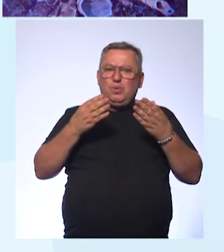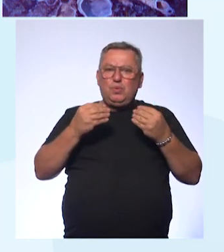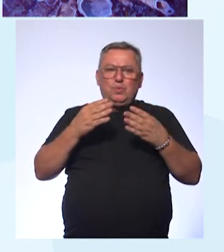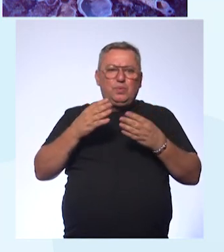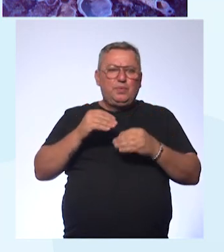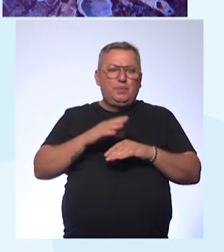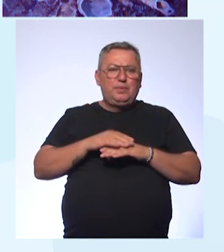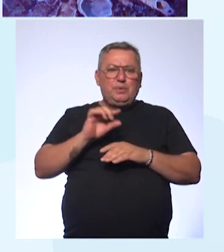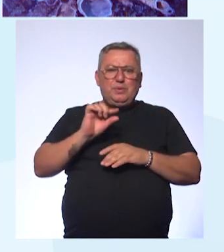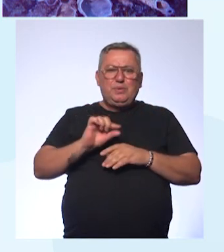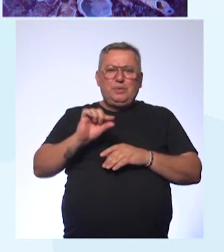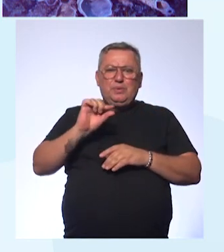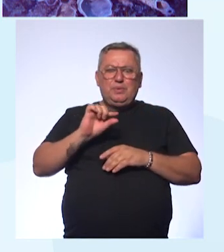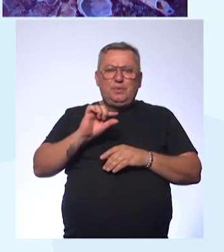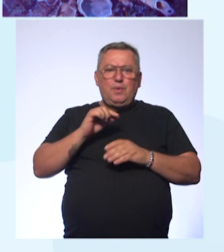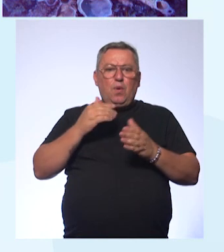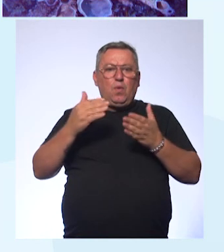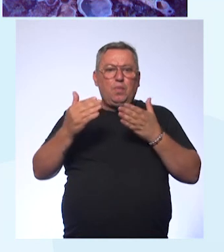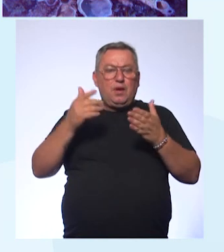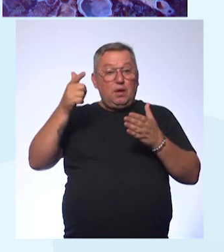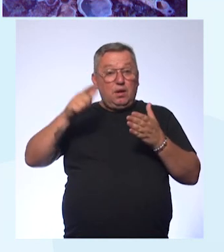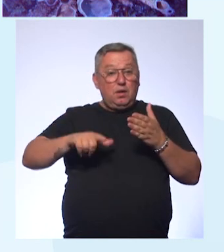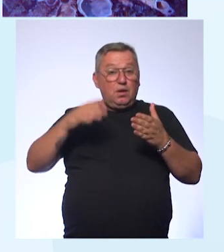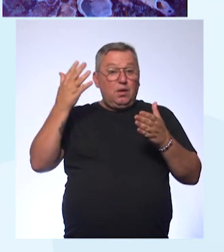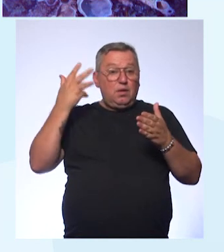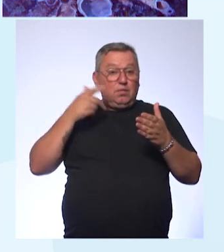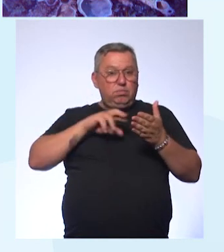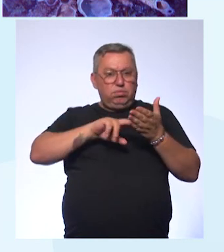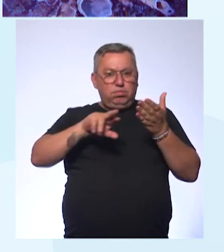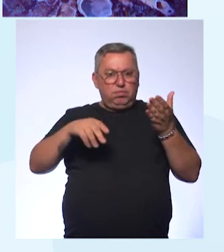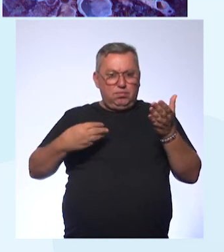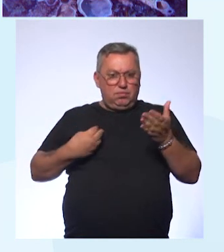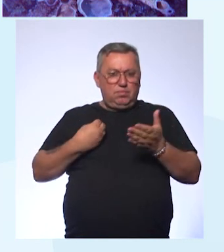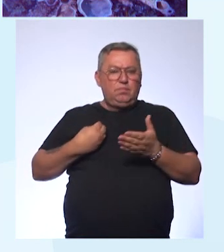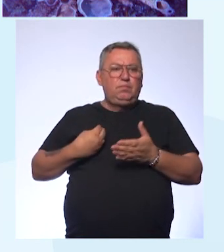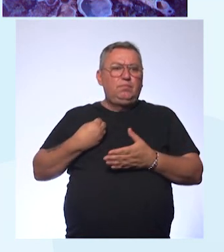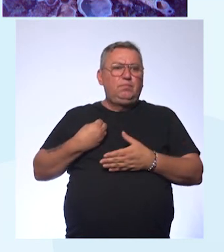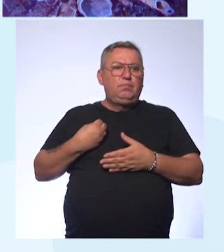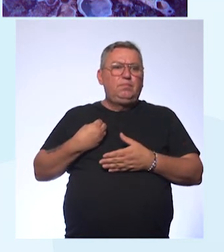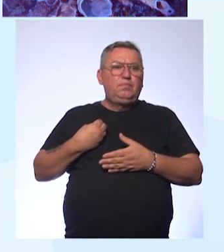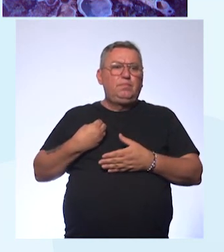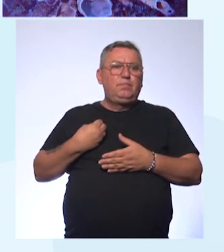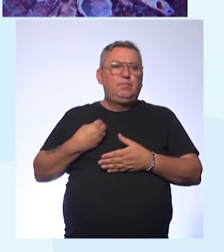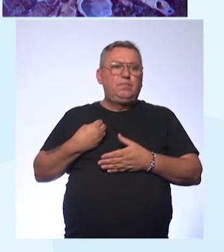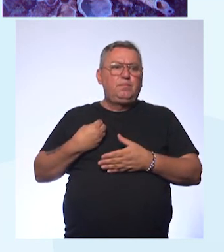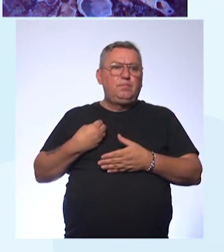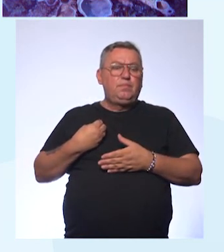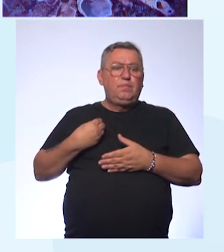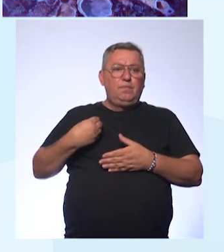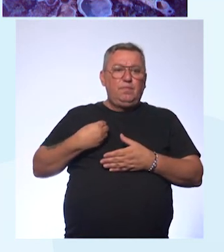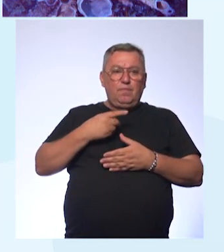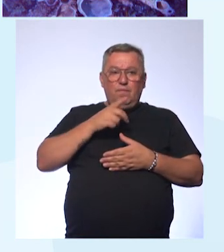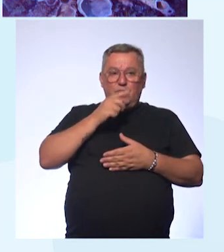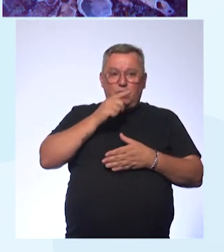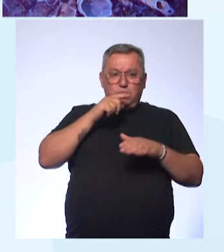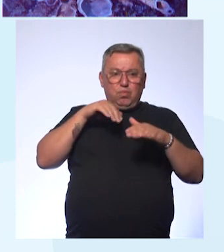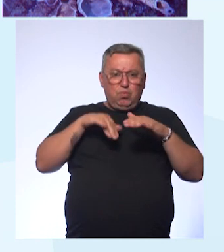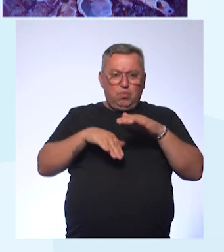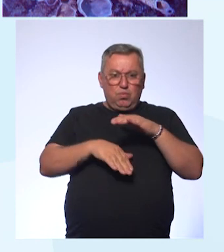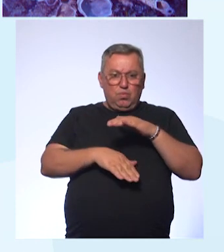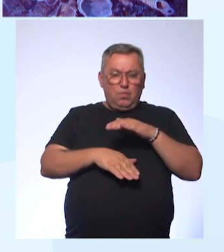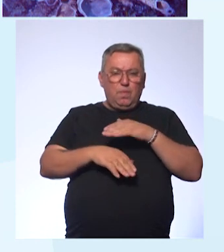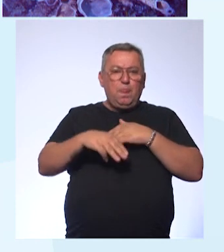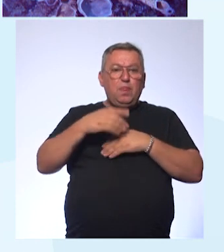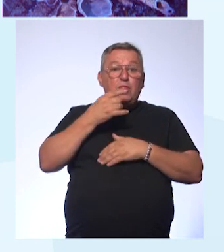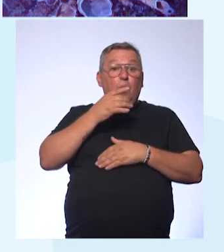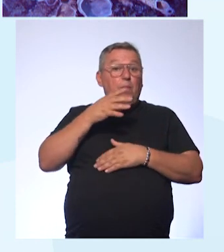muito pequeno comparado ao restante dos outros seres vivos, tá? Então, eles vão viver em ambientes aquáticos, a